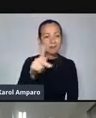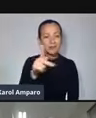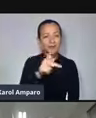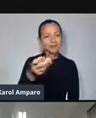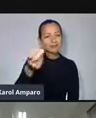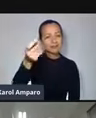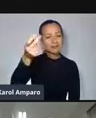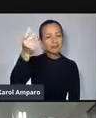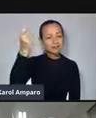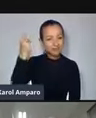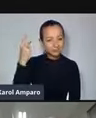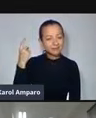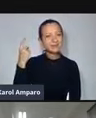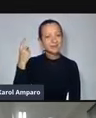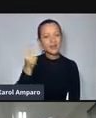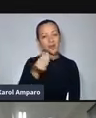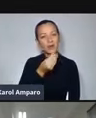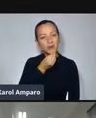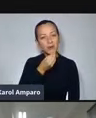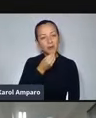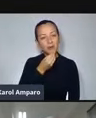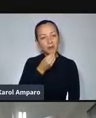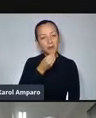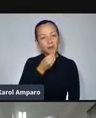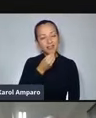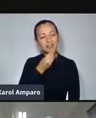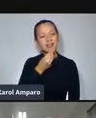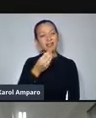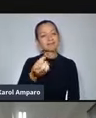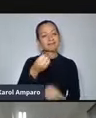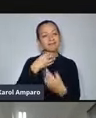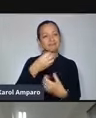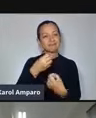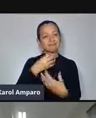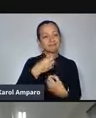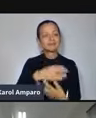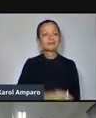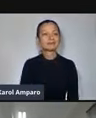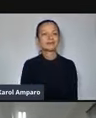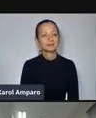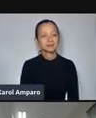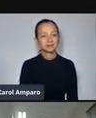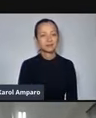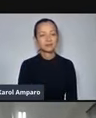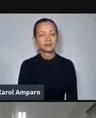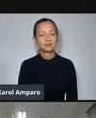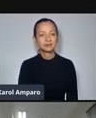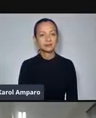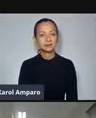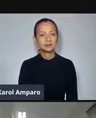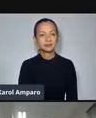tiveram a oportunidade de conversar comigo e passar os seus ensinamentos. Pode passar.